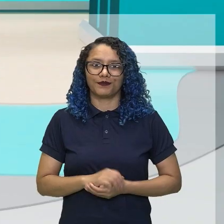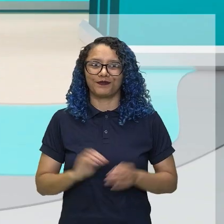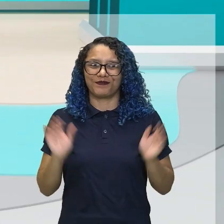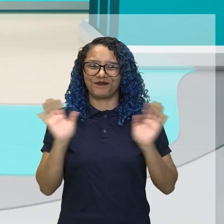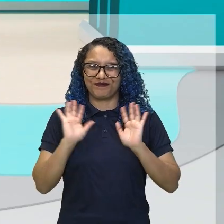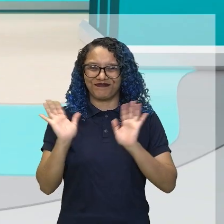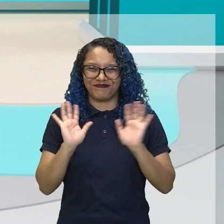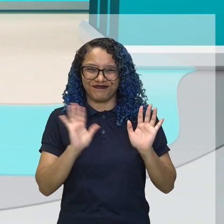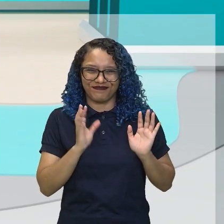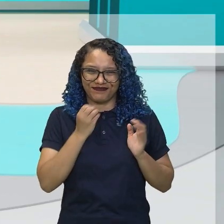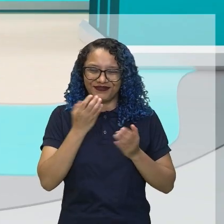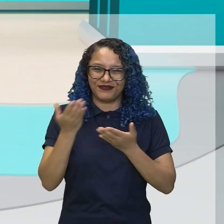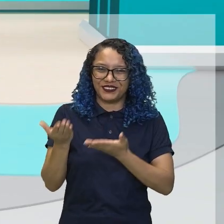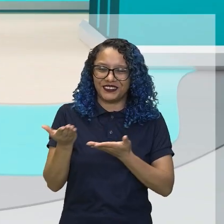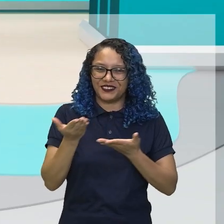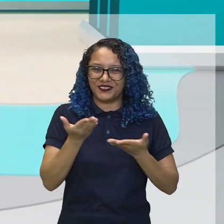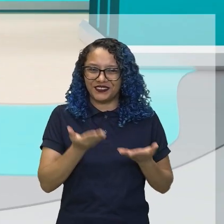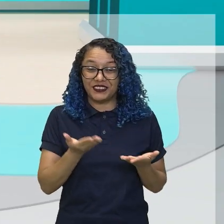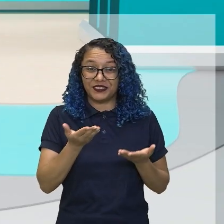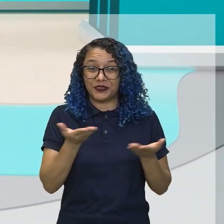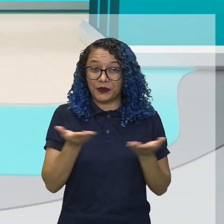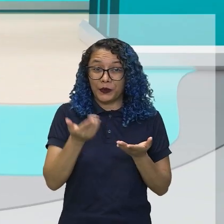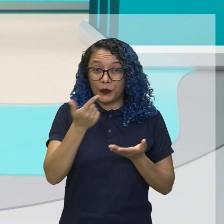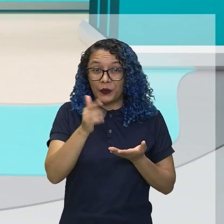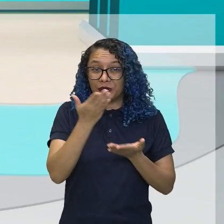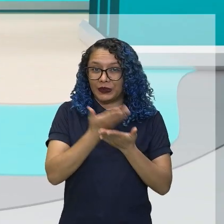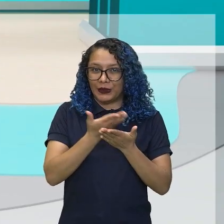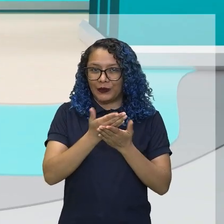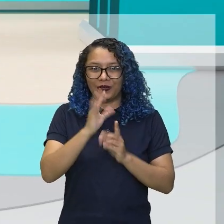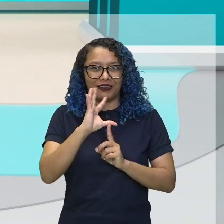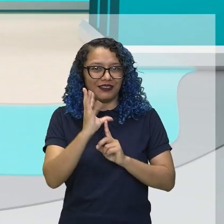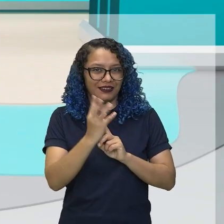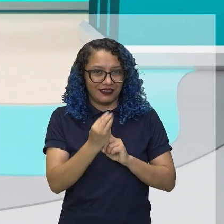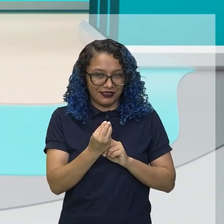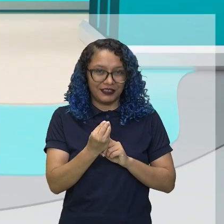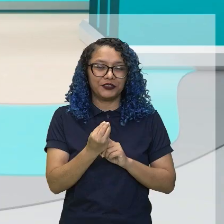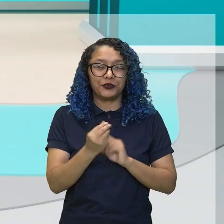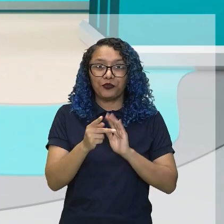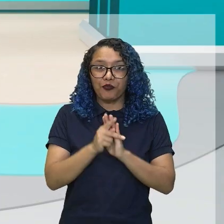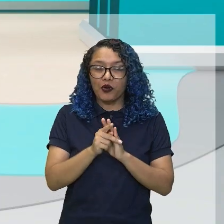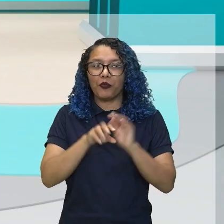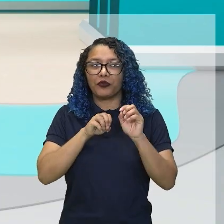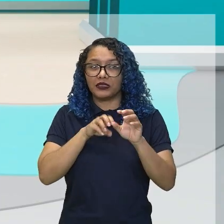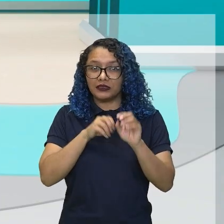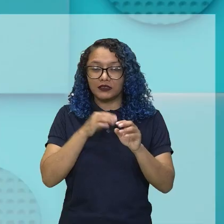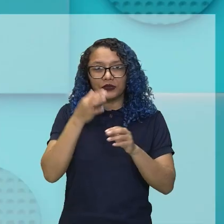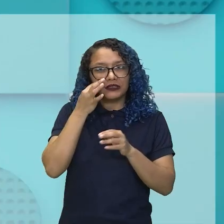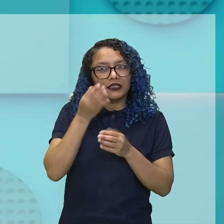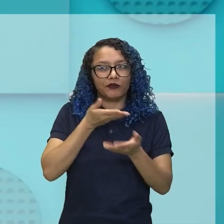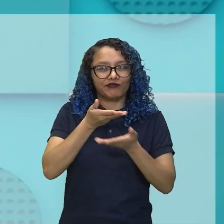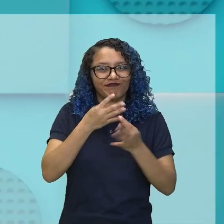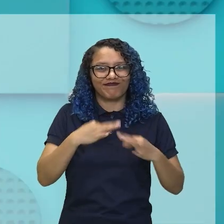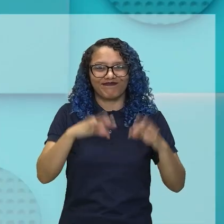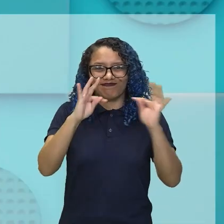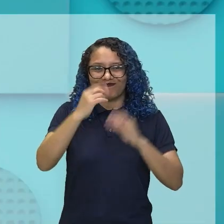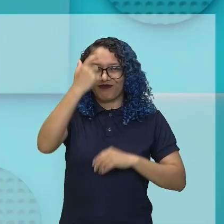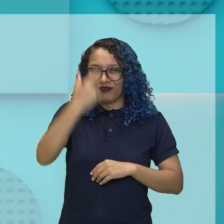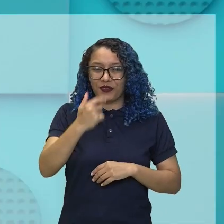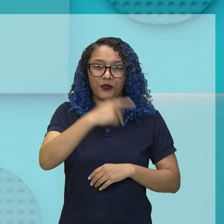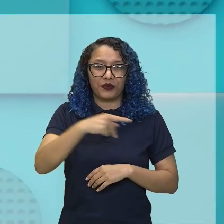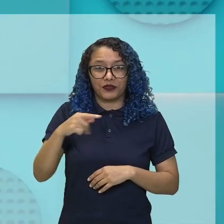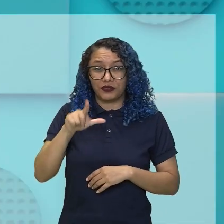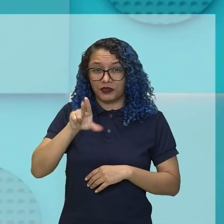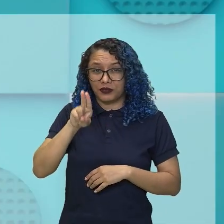Olá, sejam todos bem-vindos para mais uma aula de arte do ensino presencial mediado por tecnologia. Eu sou a professora